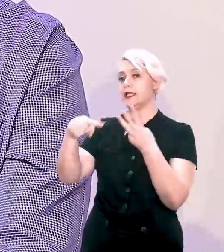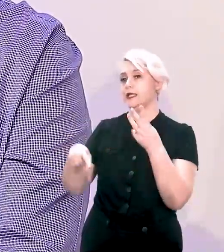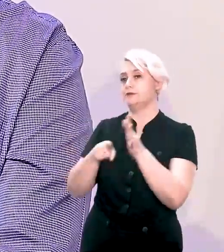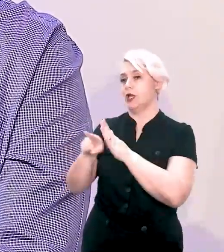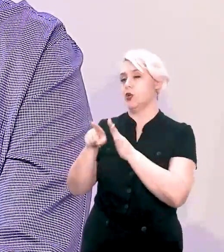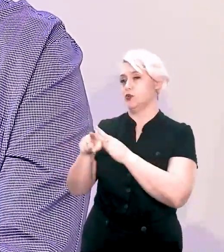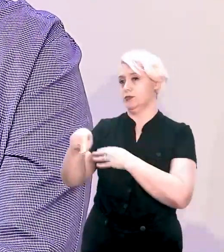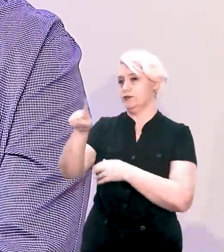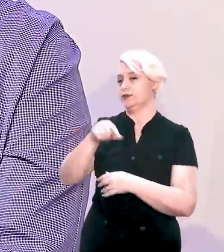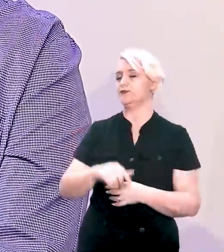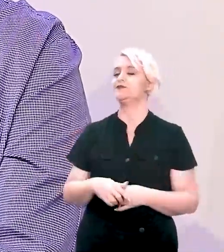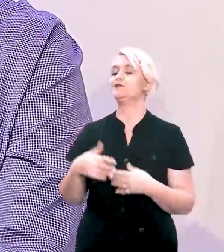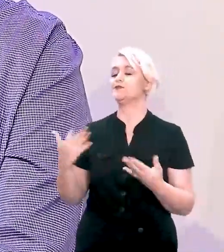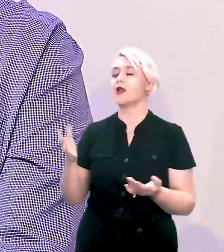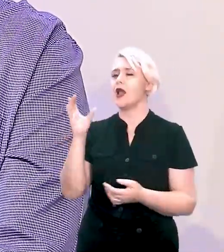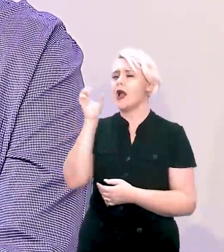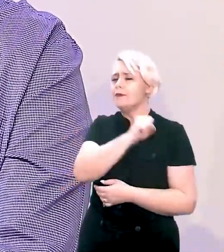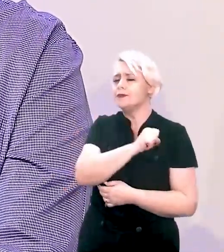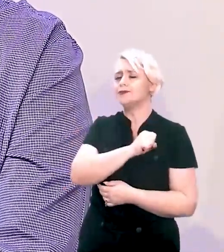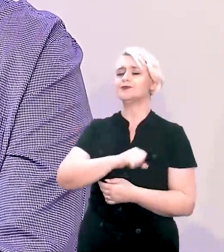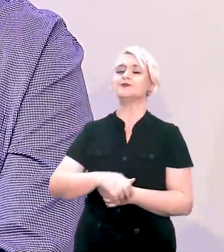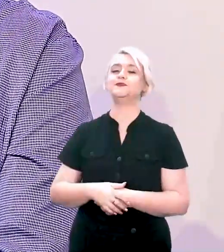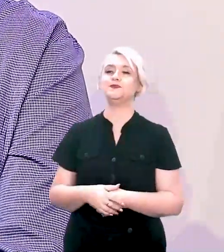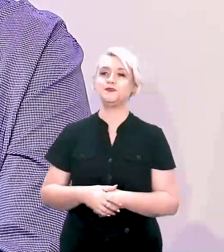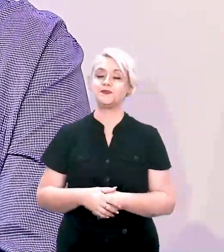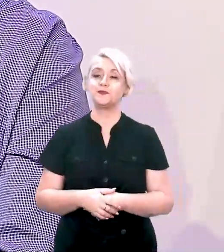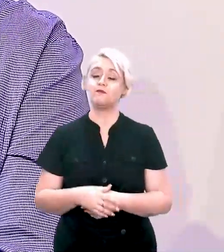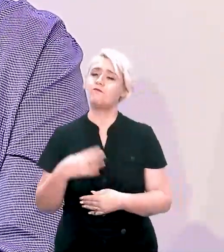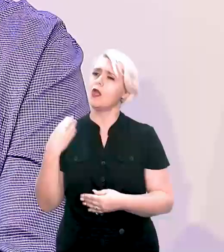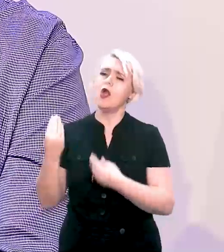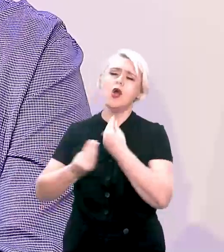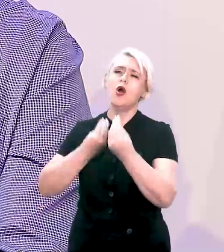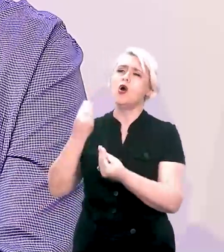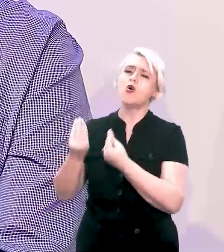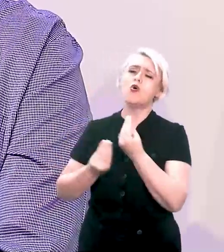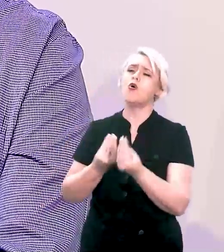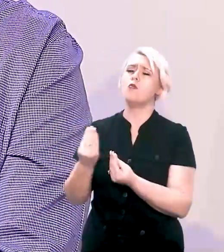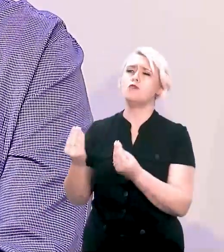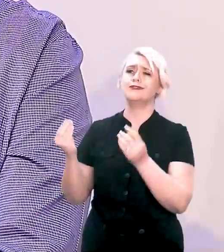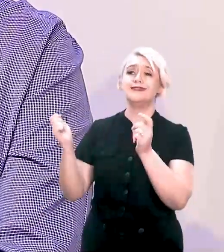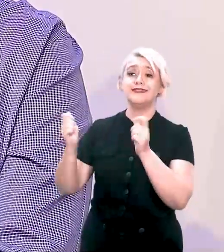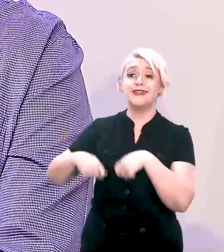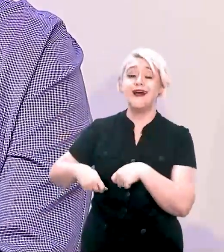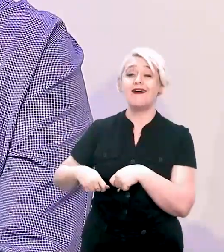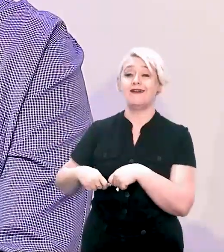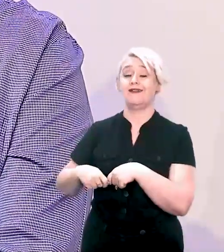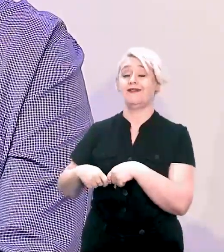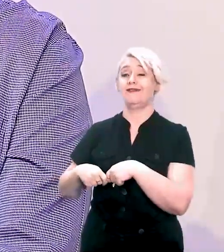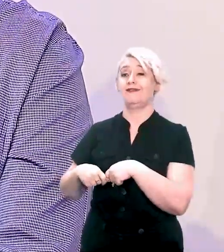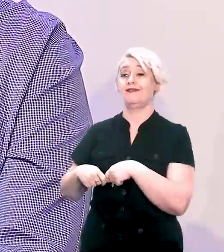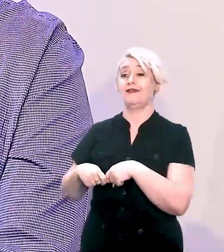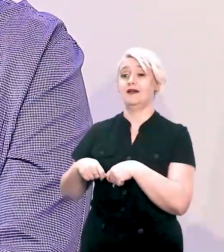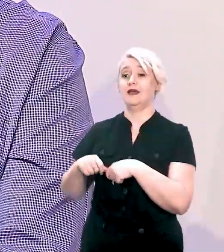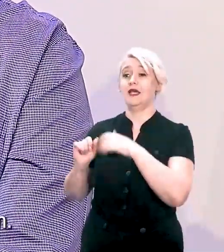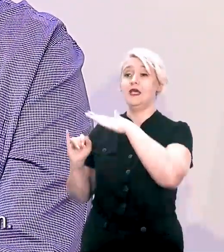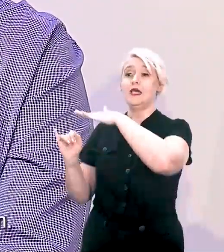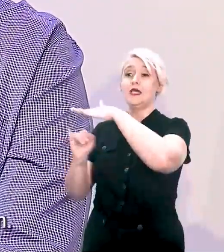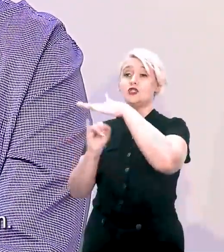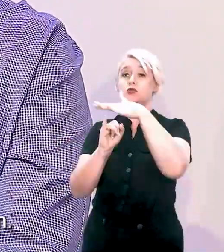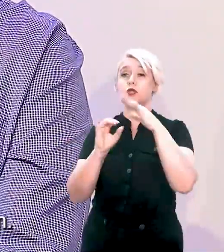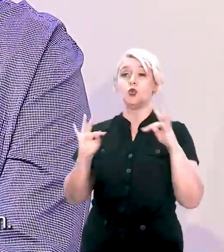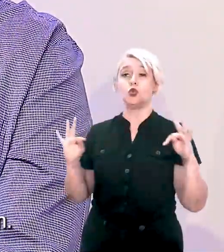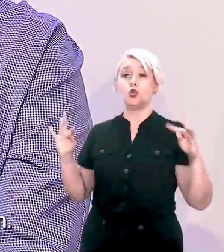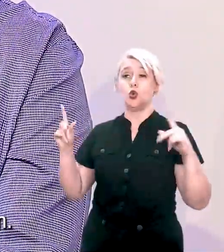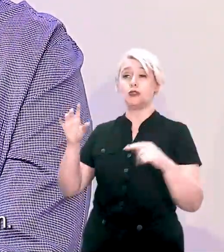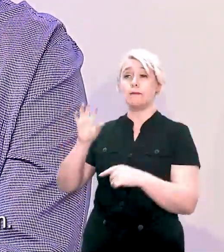perguntinhas aqui para ti. Vamos lá. Mas, rapidamente, como fazer para que essas instituições